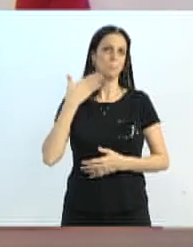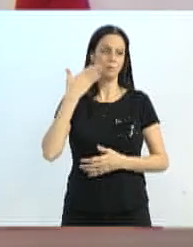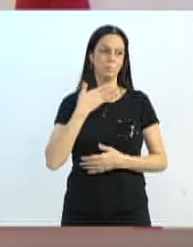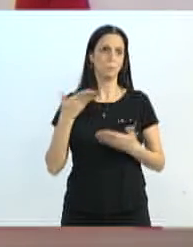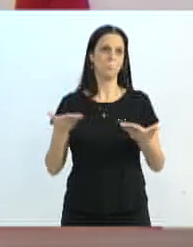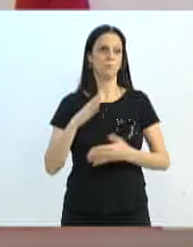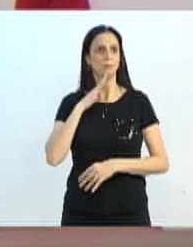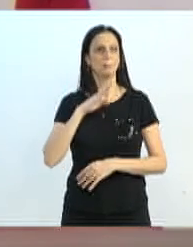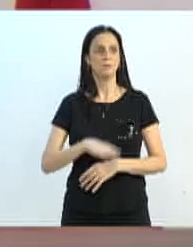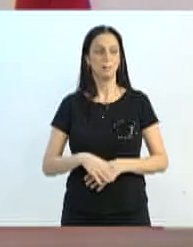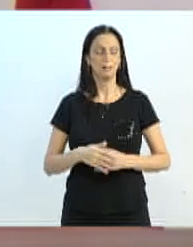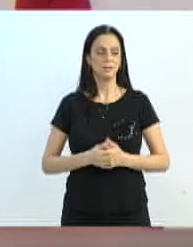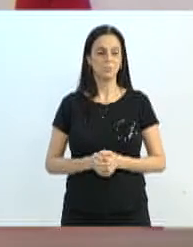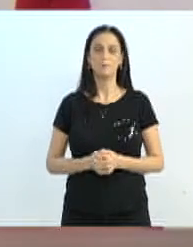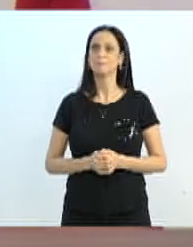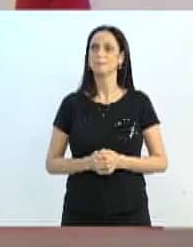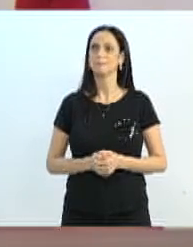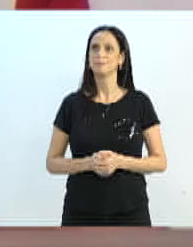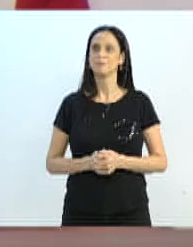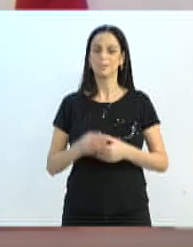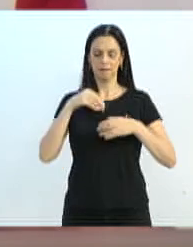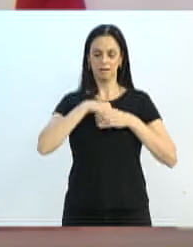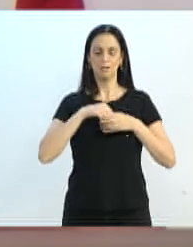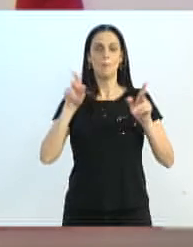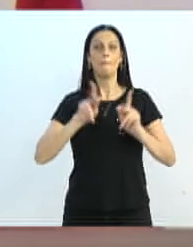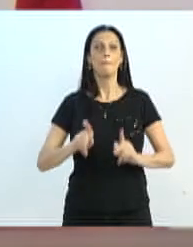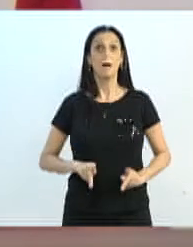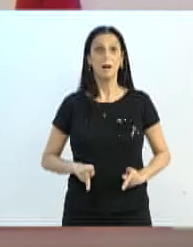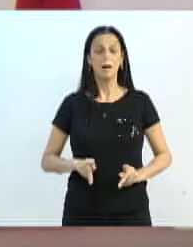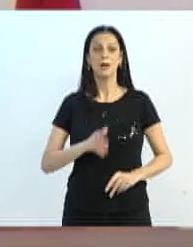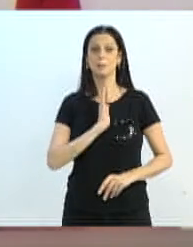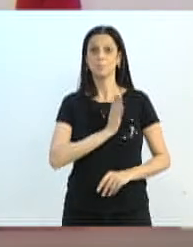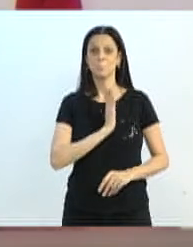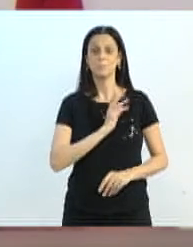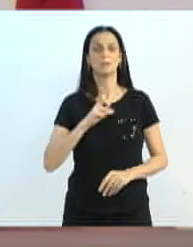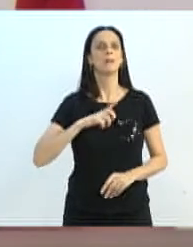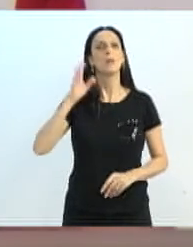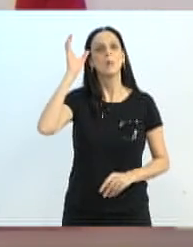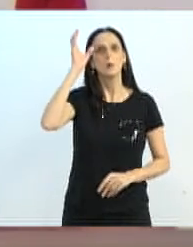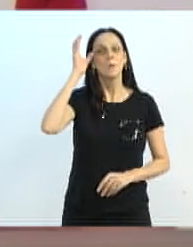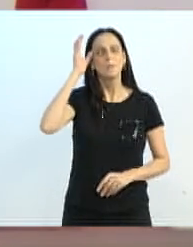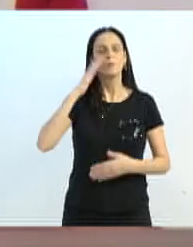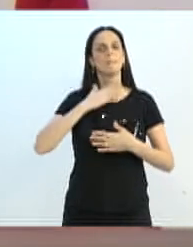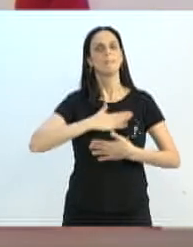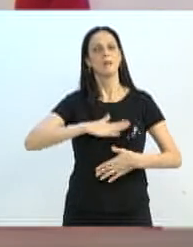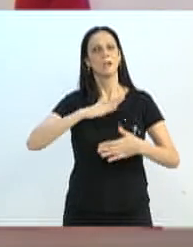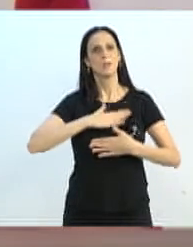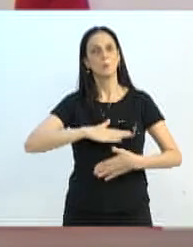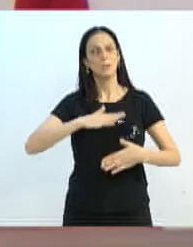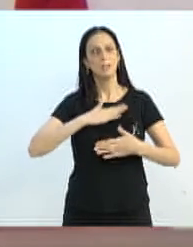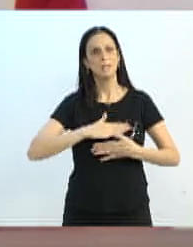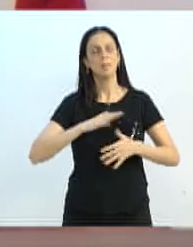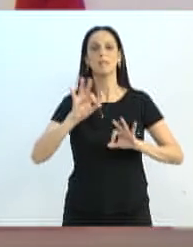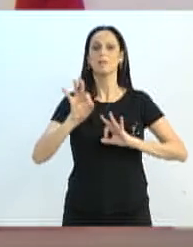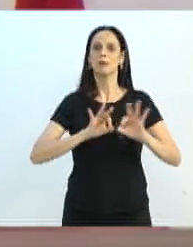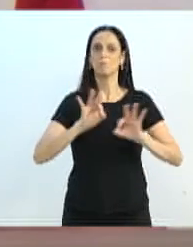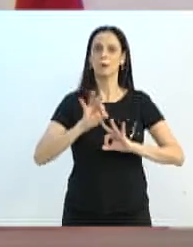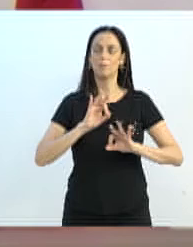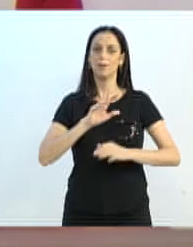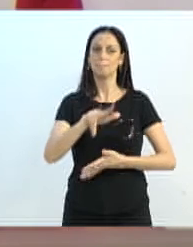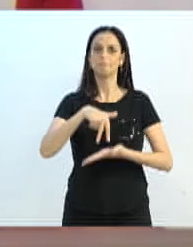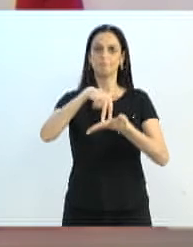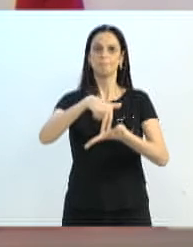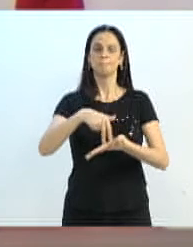hoje, né, com aquela paz no coração, aquela consciência tranquila que preparei para fazer a minha fala de